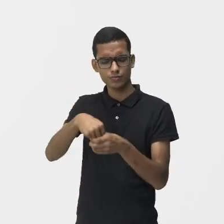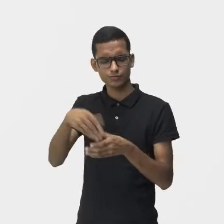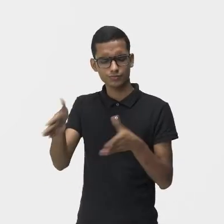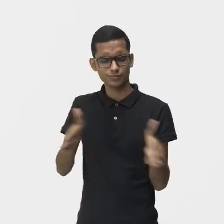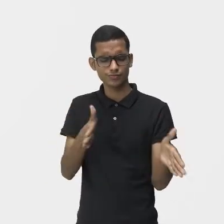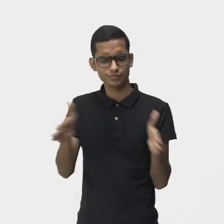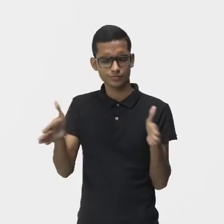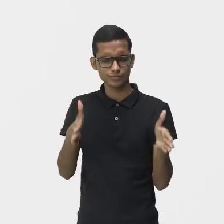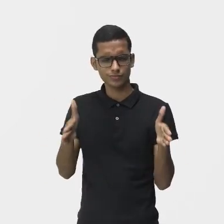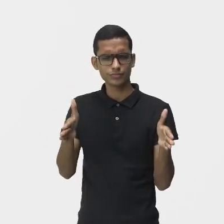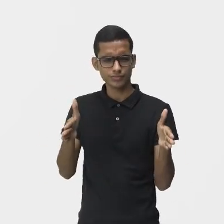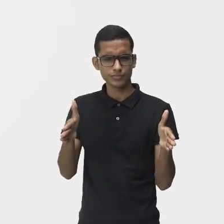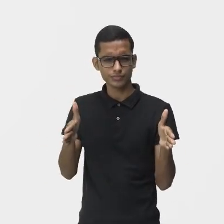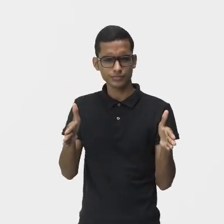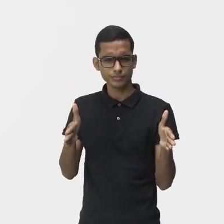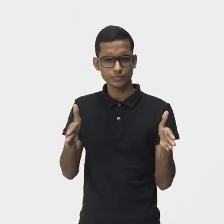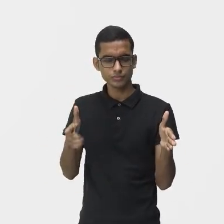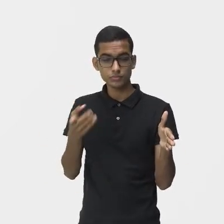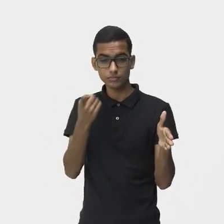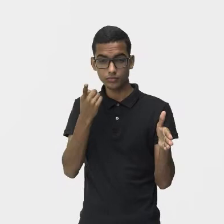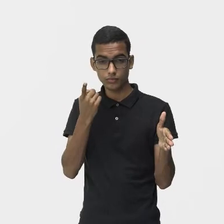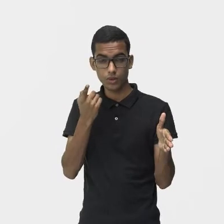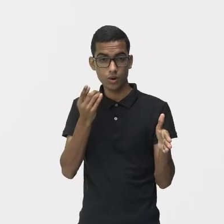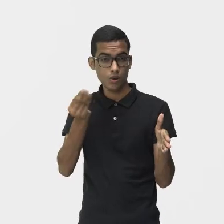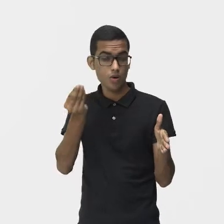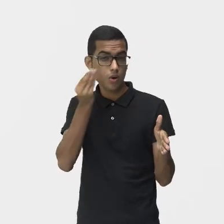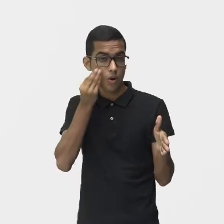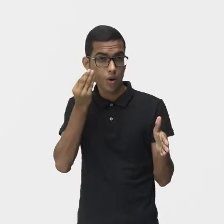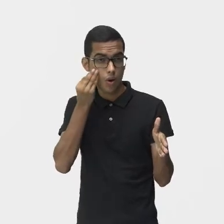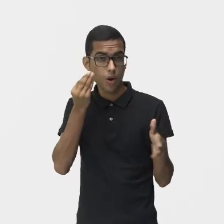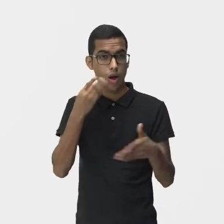do governo do diretório, vamos ver alguns